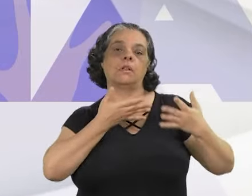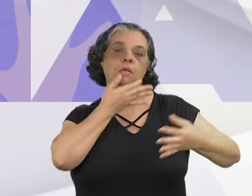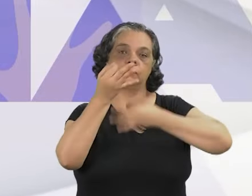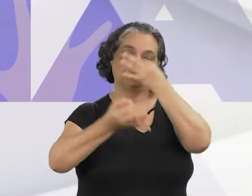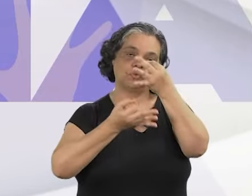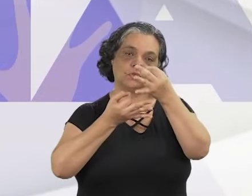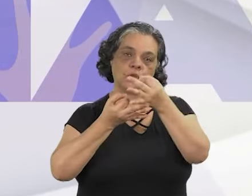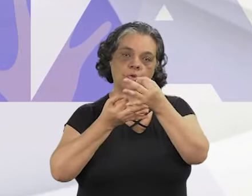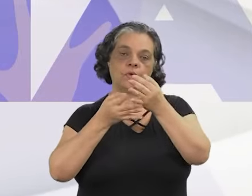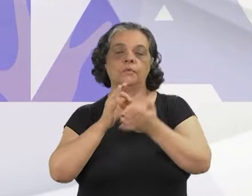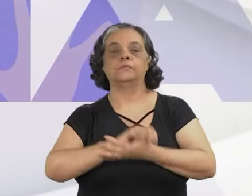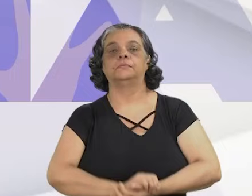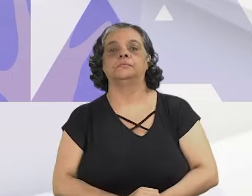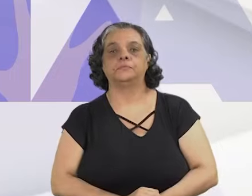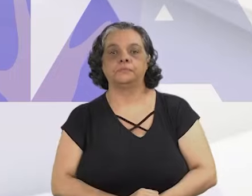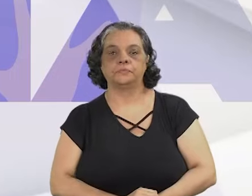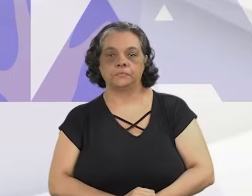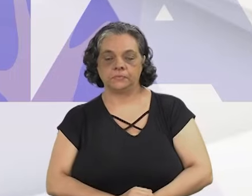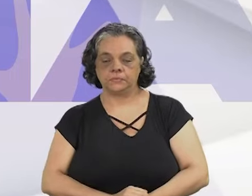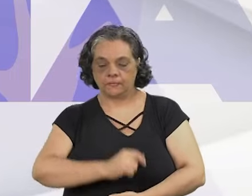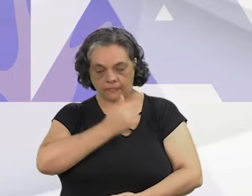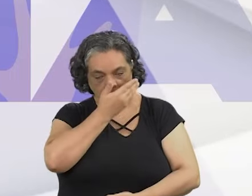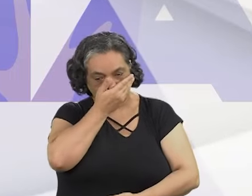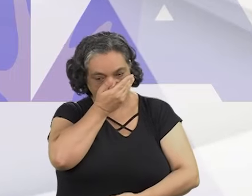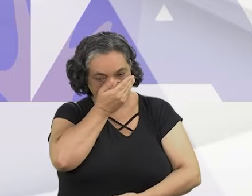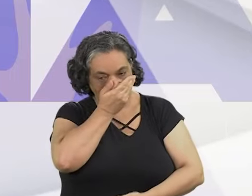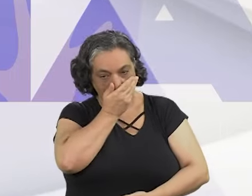traga sugestões anota aí